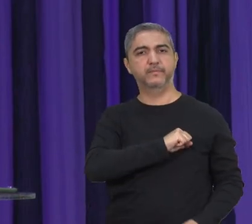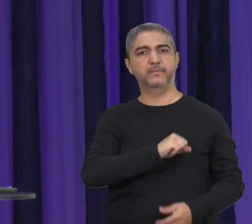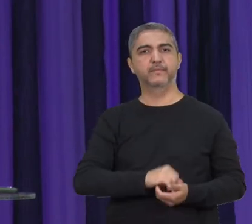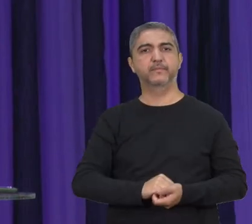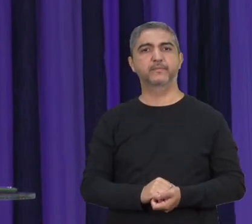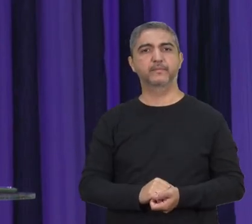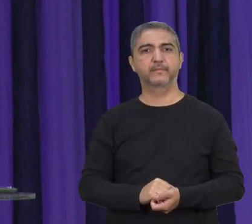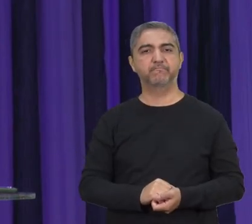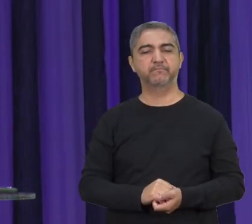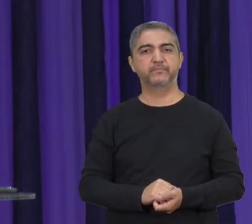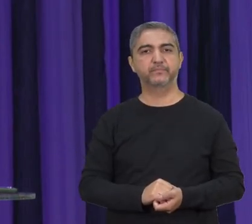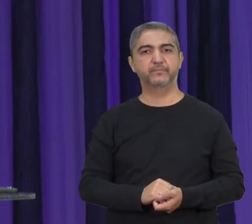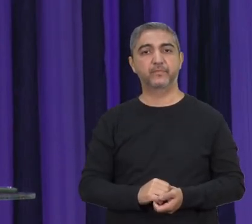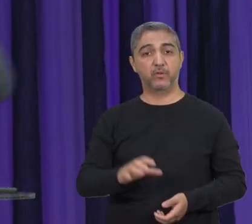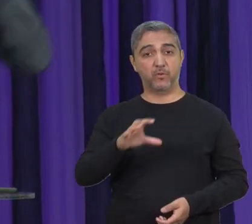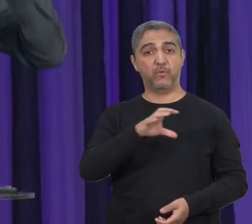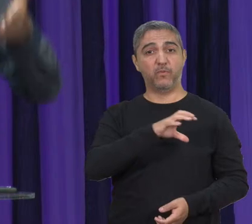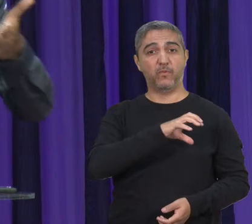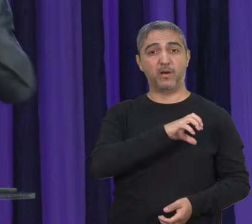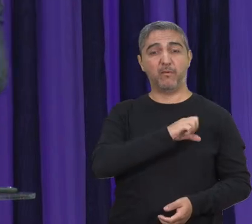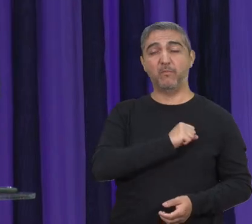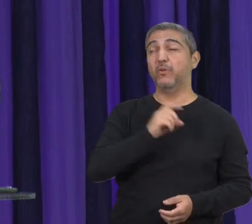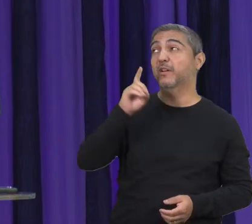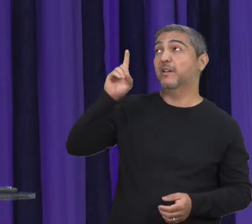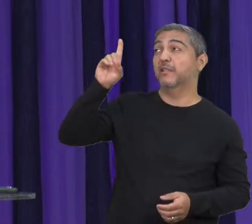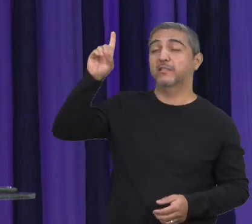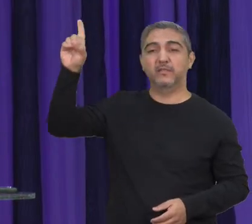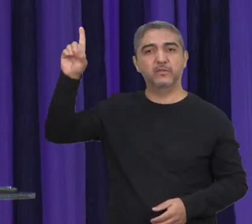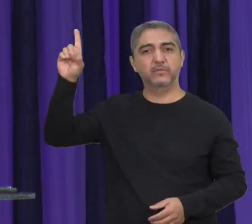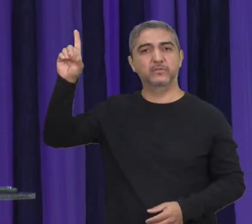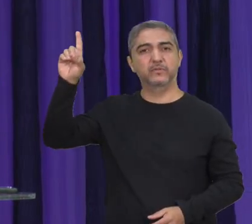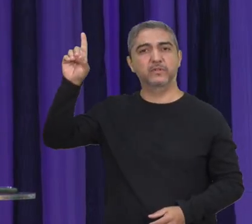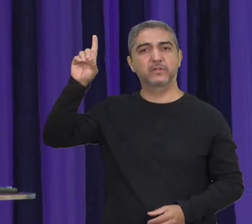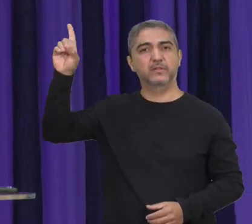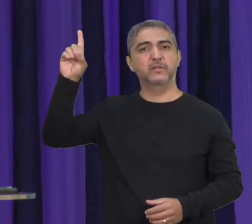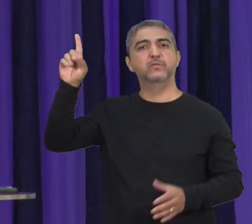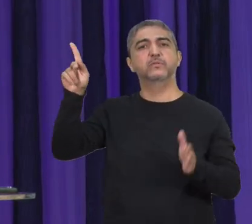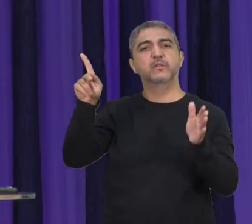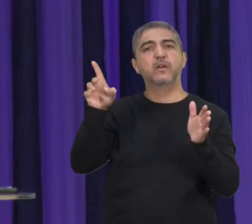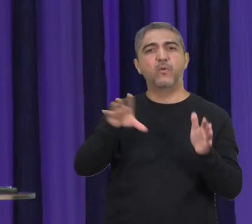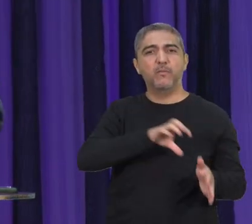É a própria essência de Deus. Ele é amor.